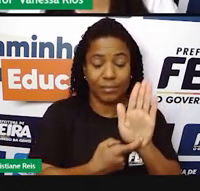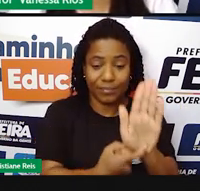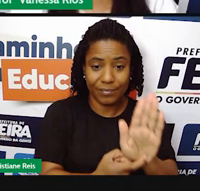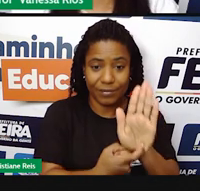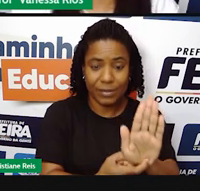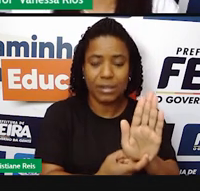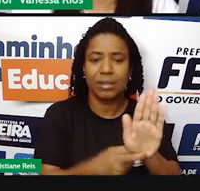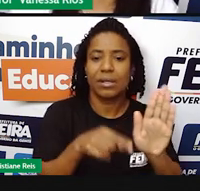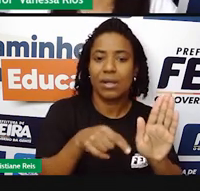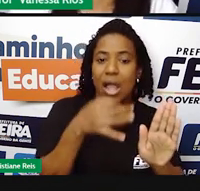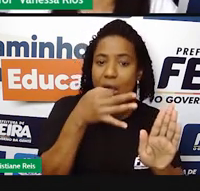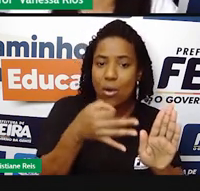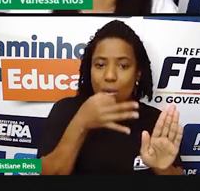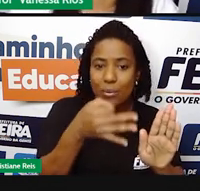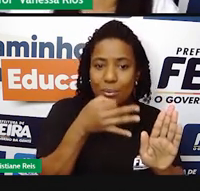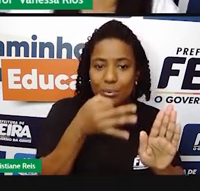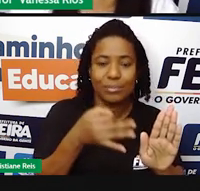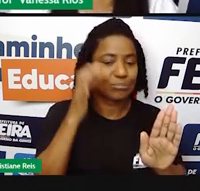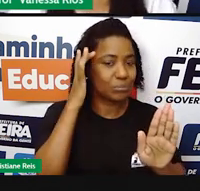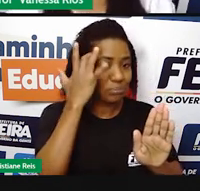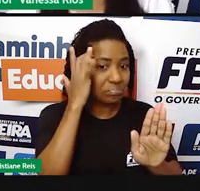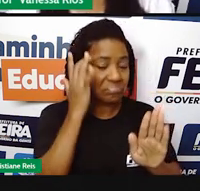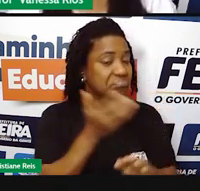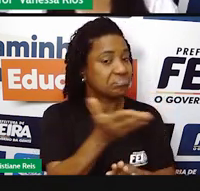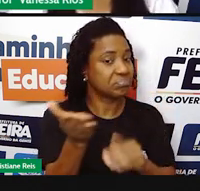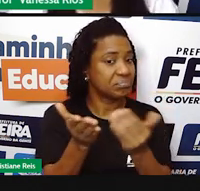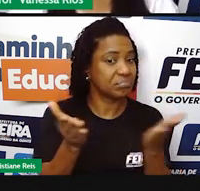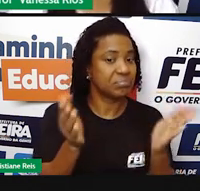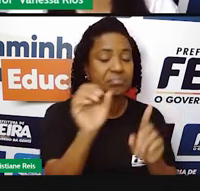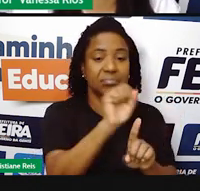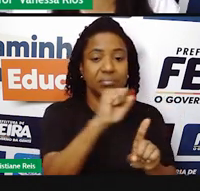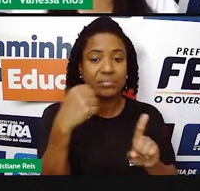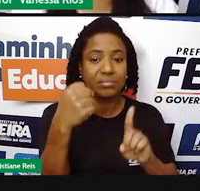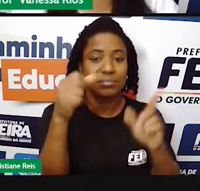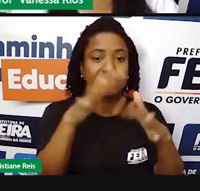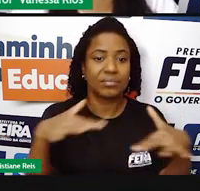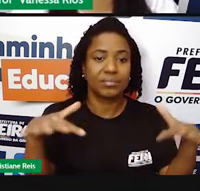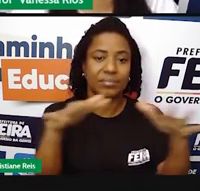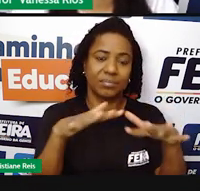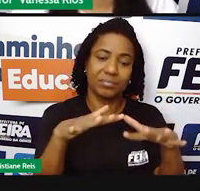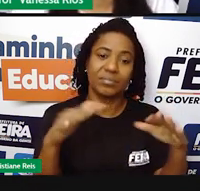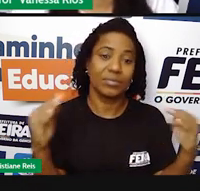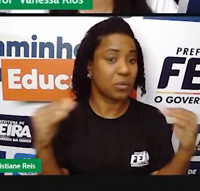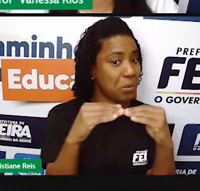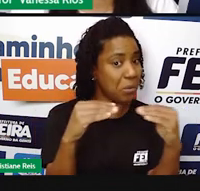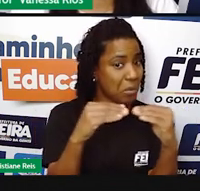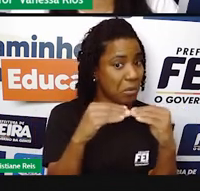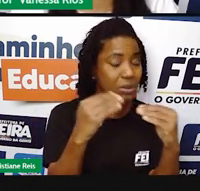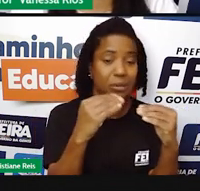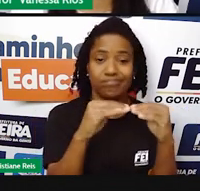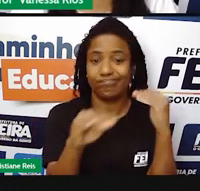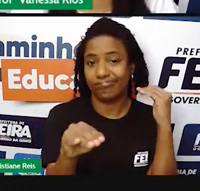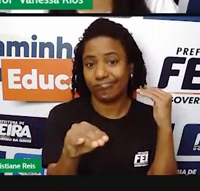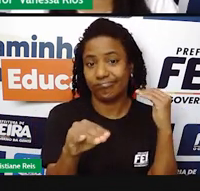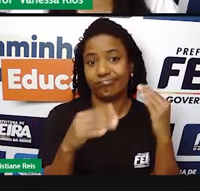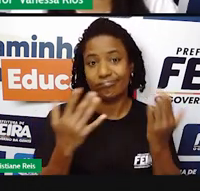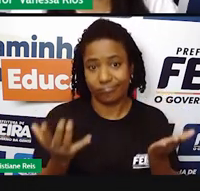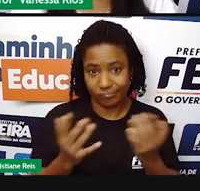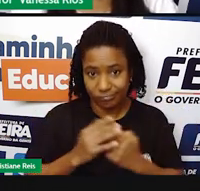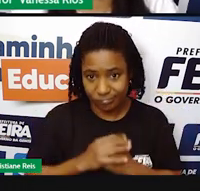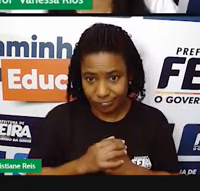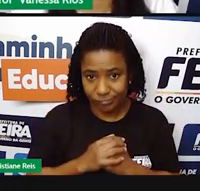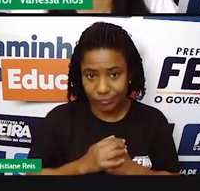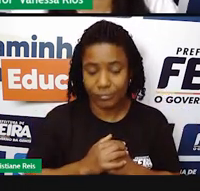a intenção da formação da opinião contrária ou a favor daquilo que está sendo apresentado. Então,